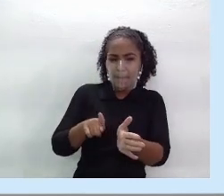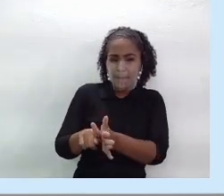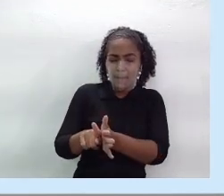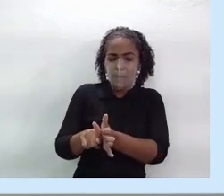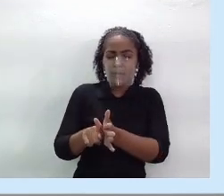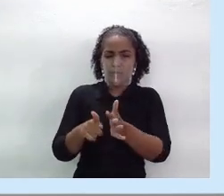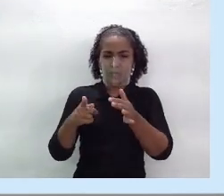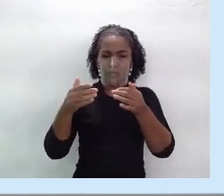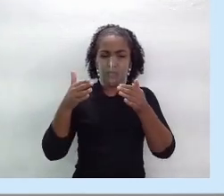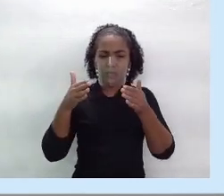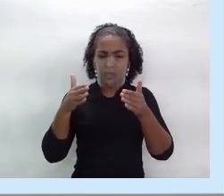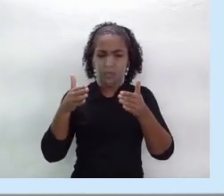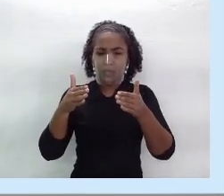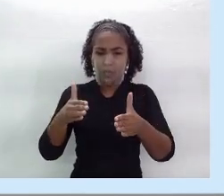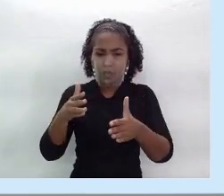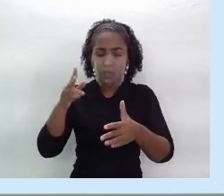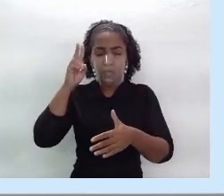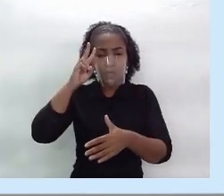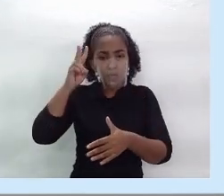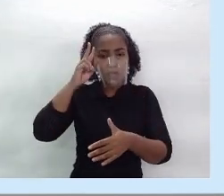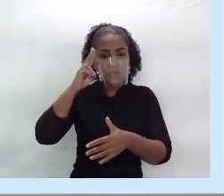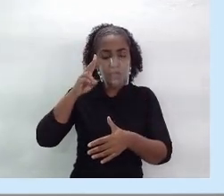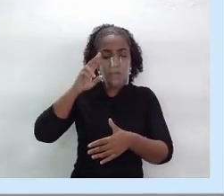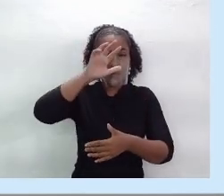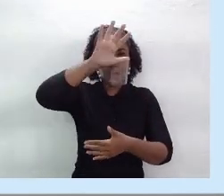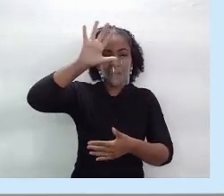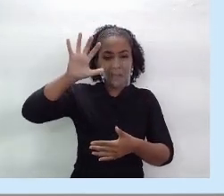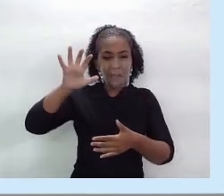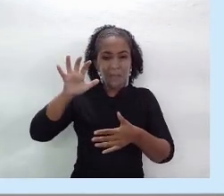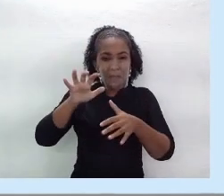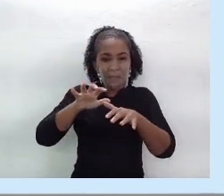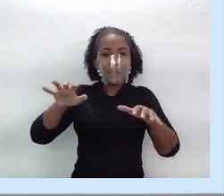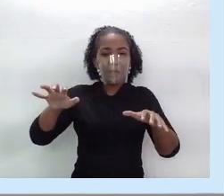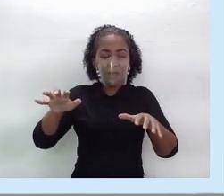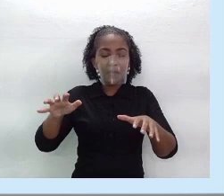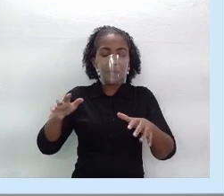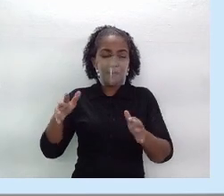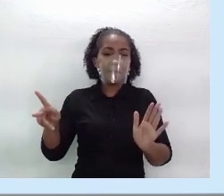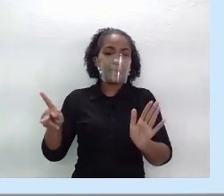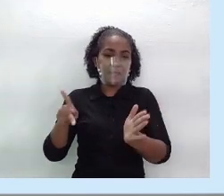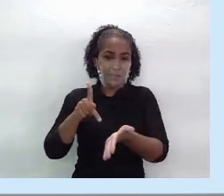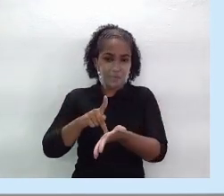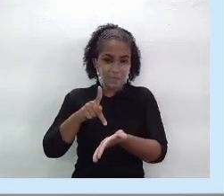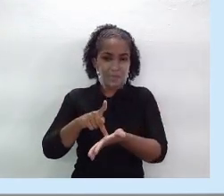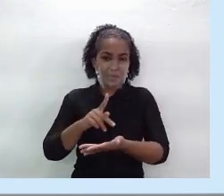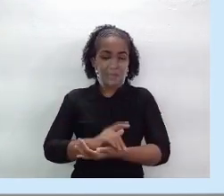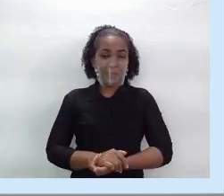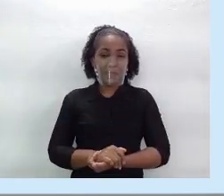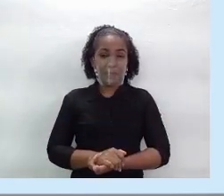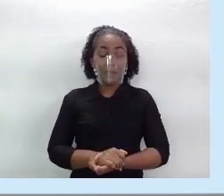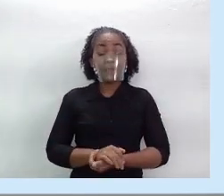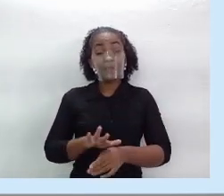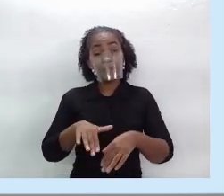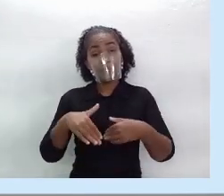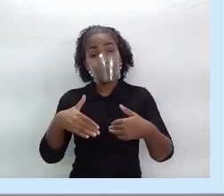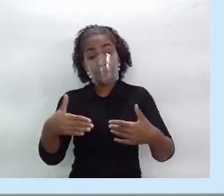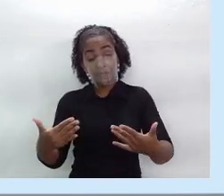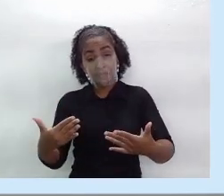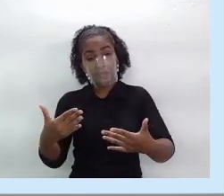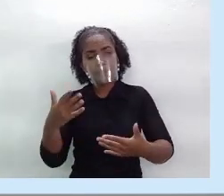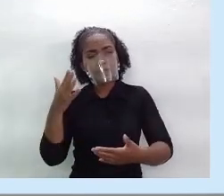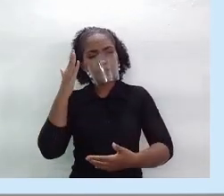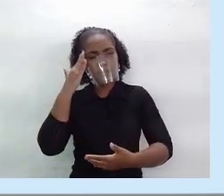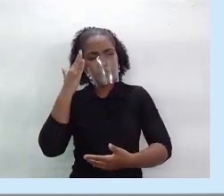questão da teoria da deriva continental propriamente dita. Então, de acordo